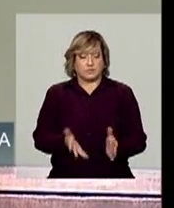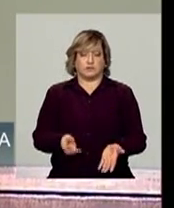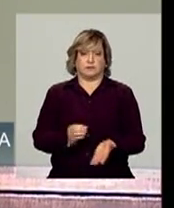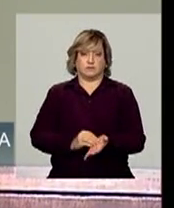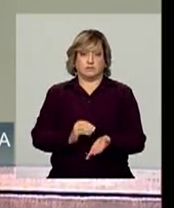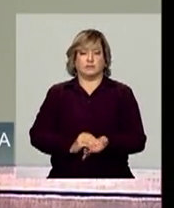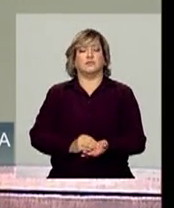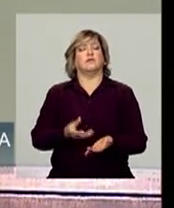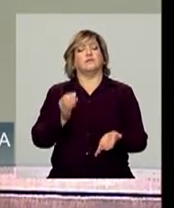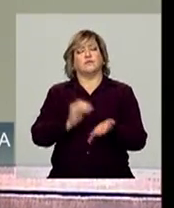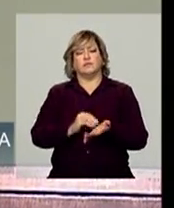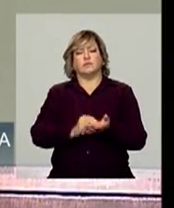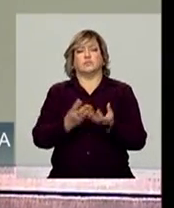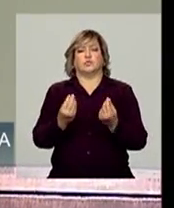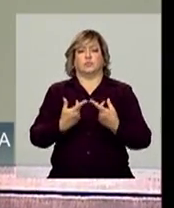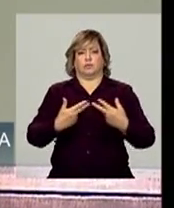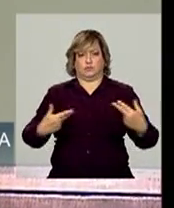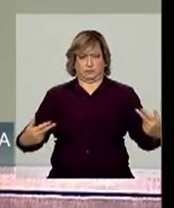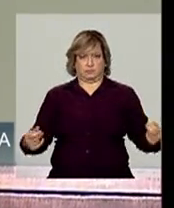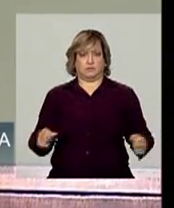há muito o que fazer.